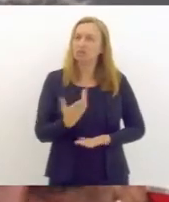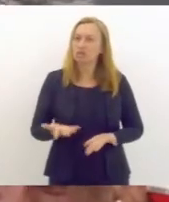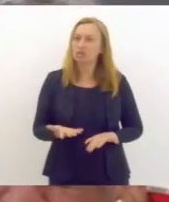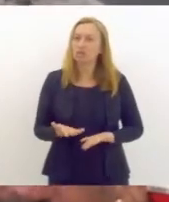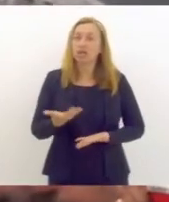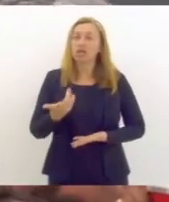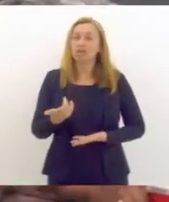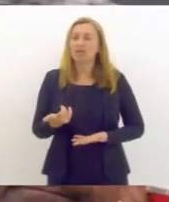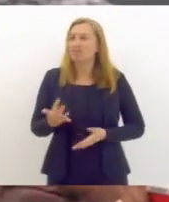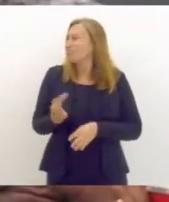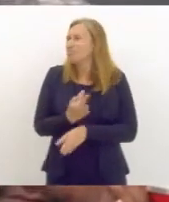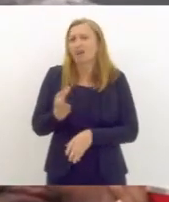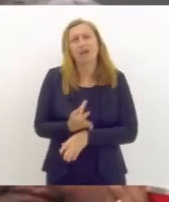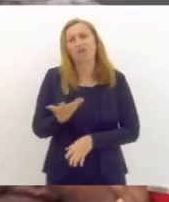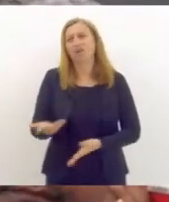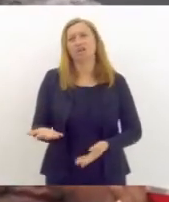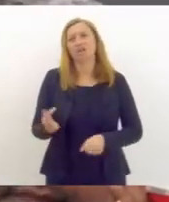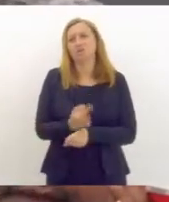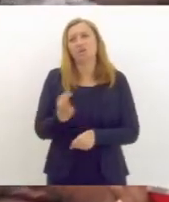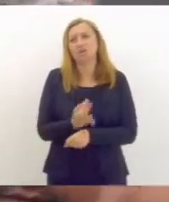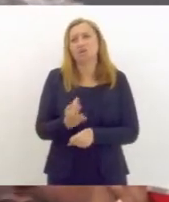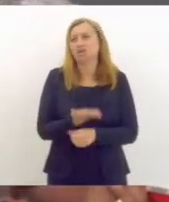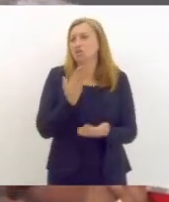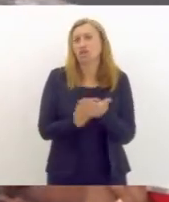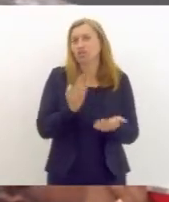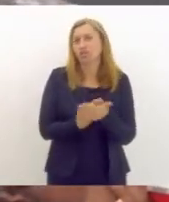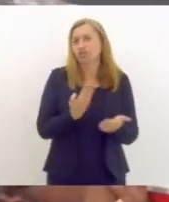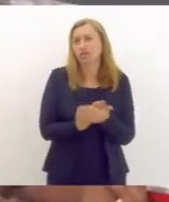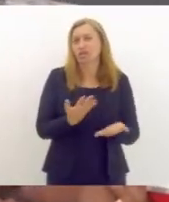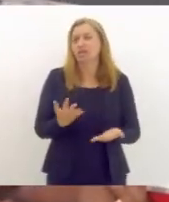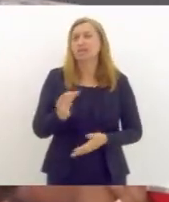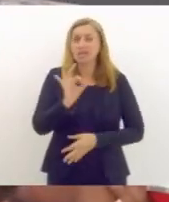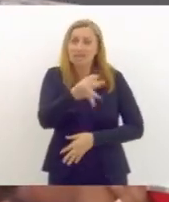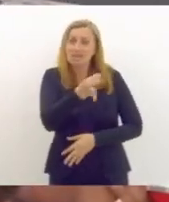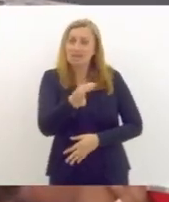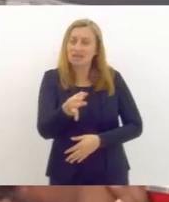eu não aguento mais cara eu não aguento mais estudar isso